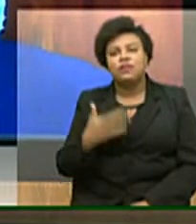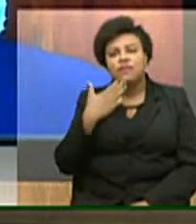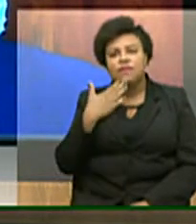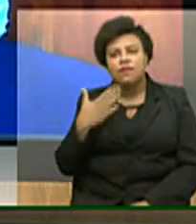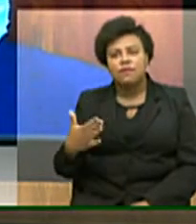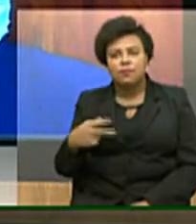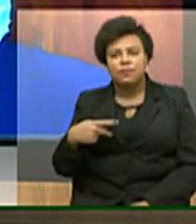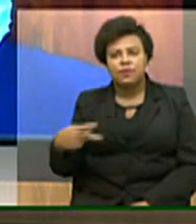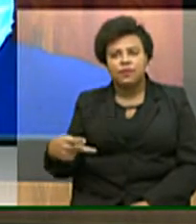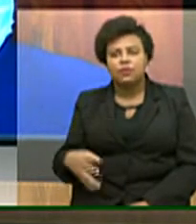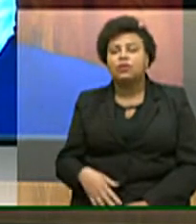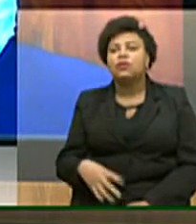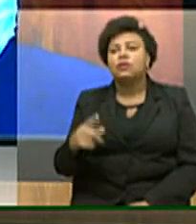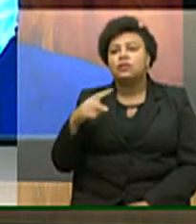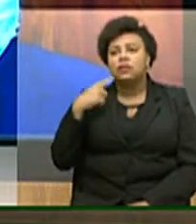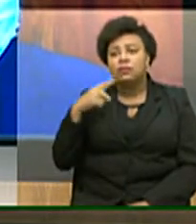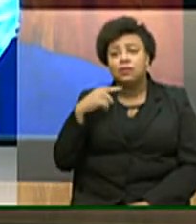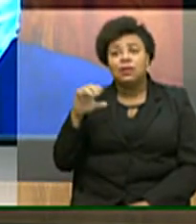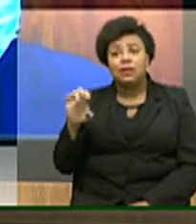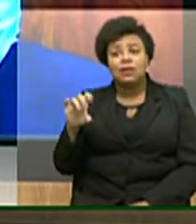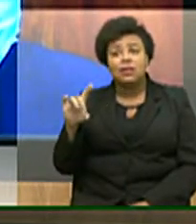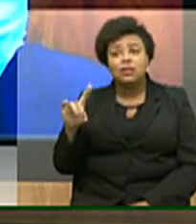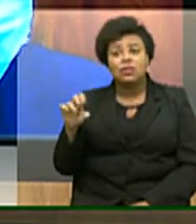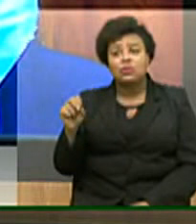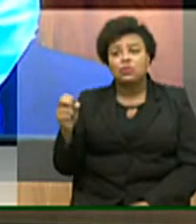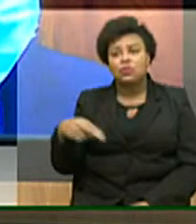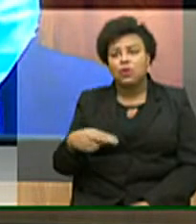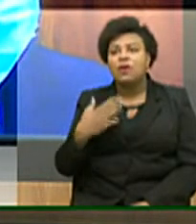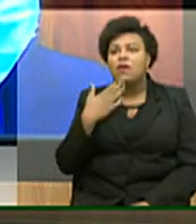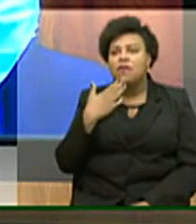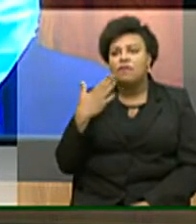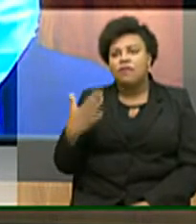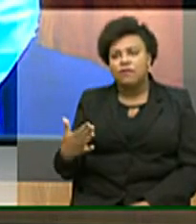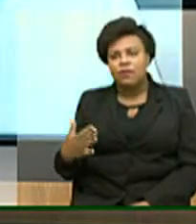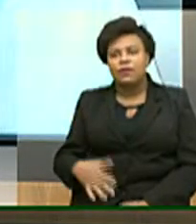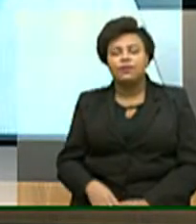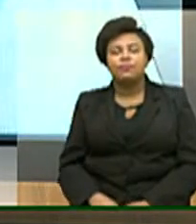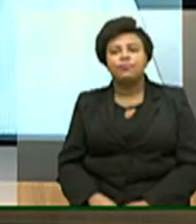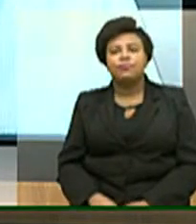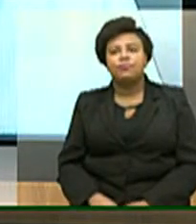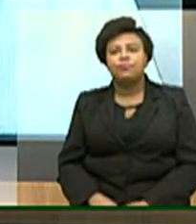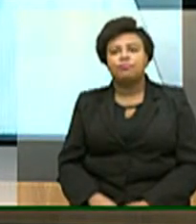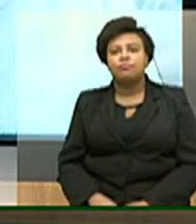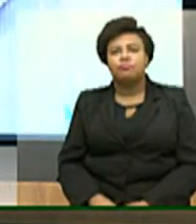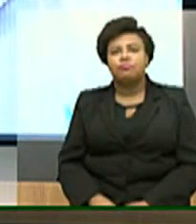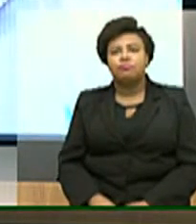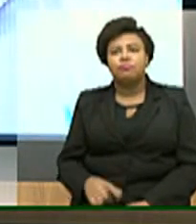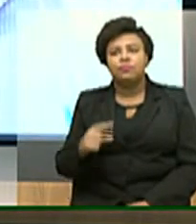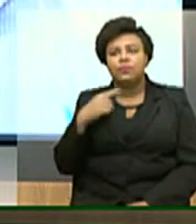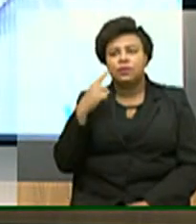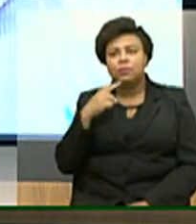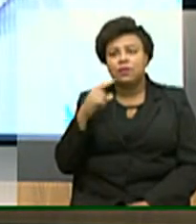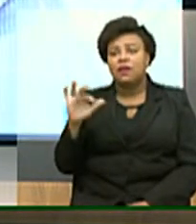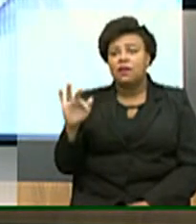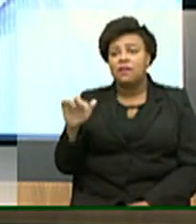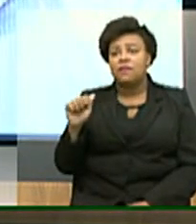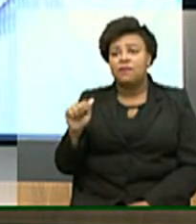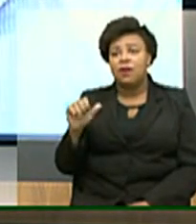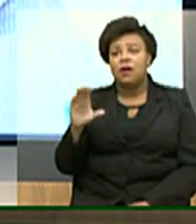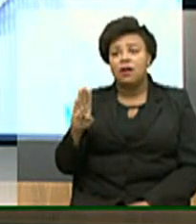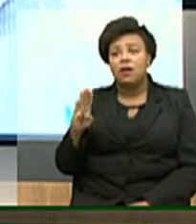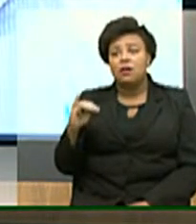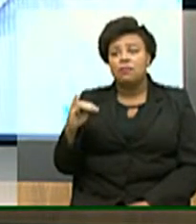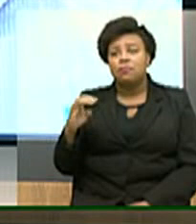Favorável, senhor presidente. Deputado Edson Brum. Favorável, senhor presidente. Deputado Fábio Branco.